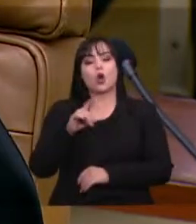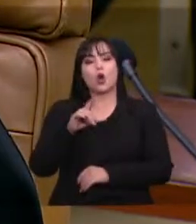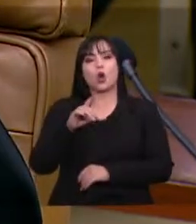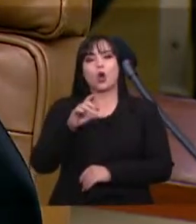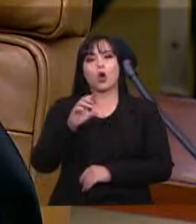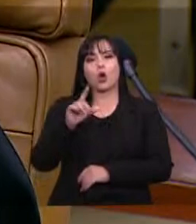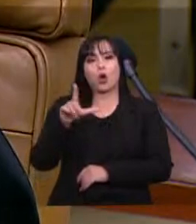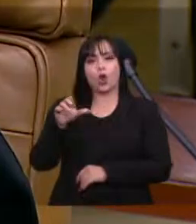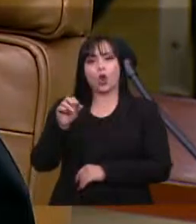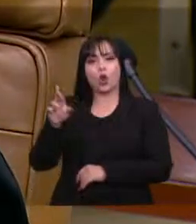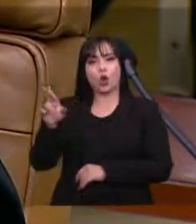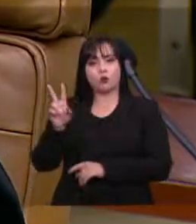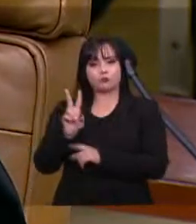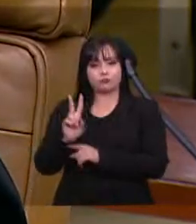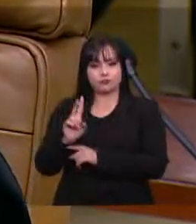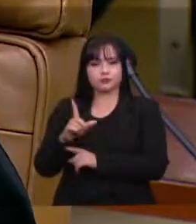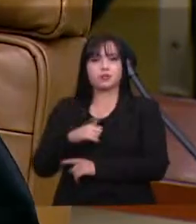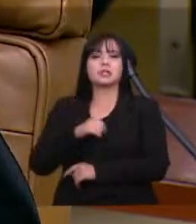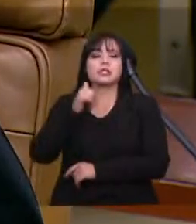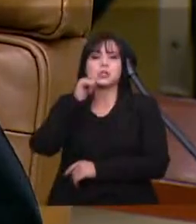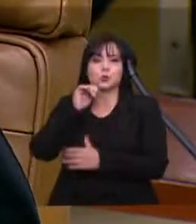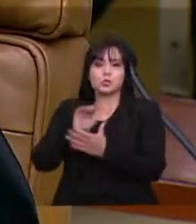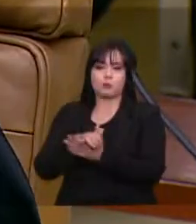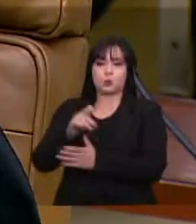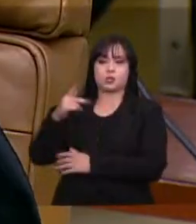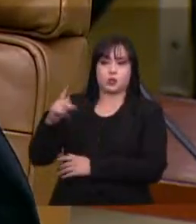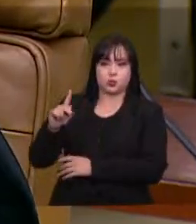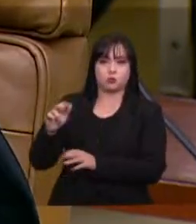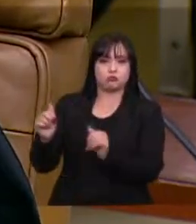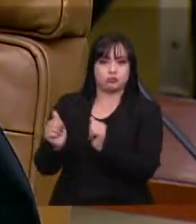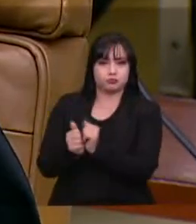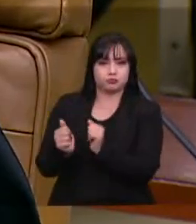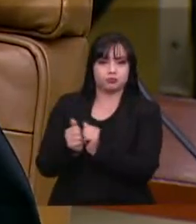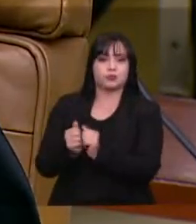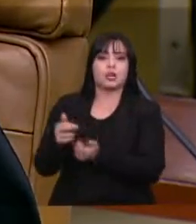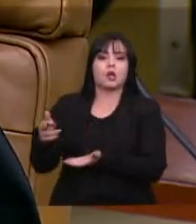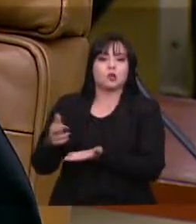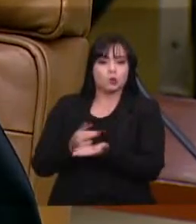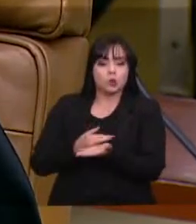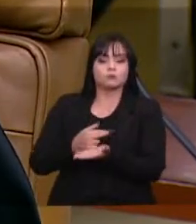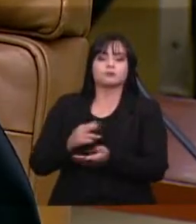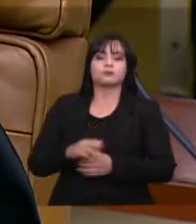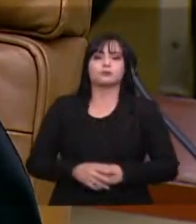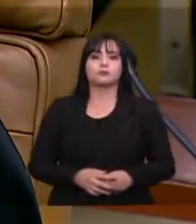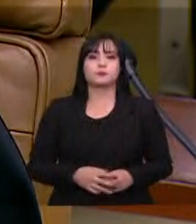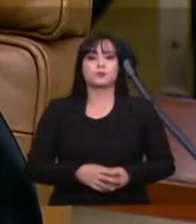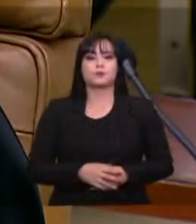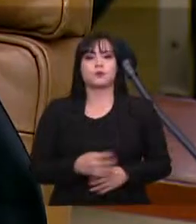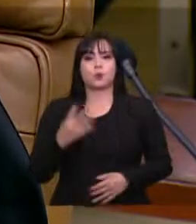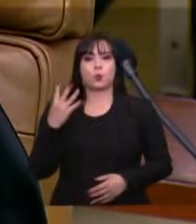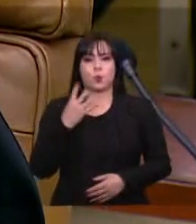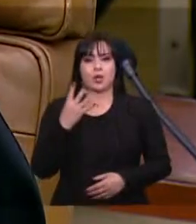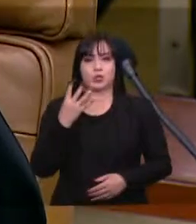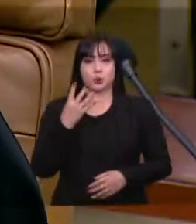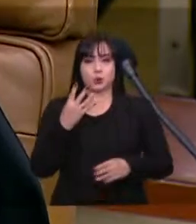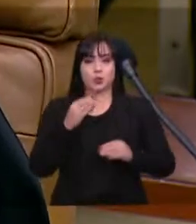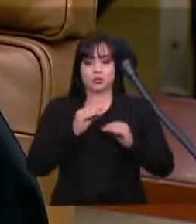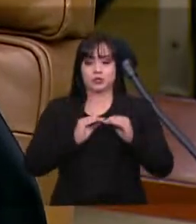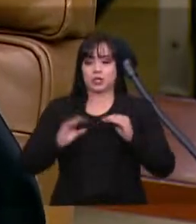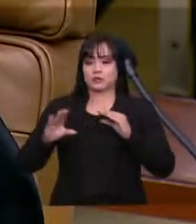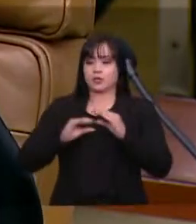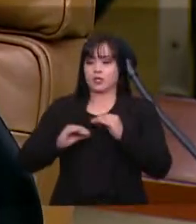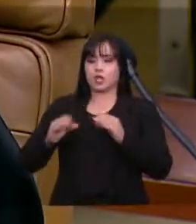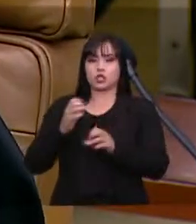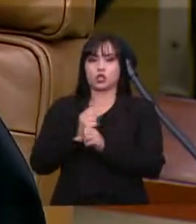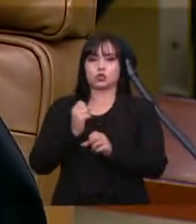mencionando dessa forma porque eu estou lendo o relatório para quantas de Collor e sua esposa em quatro transferências que